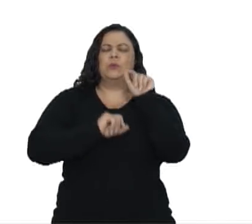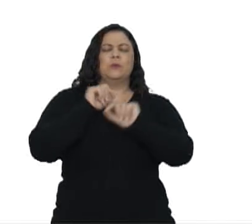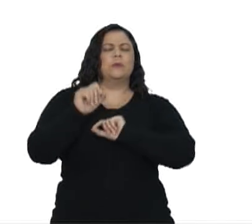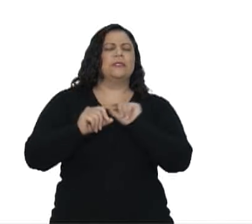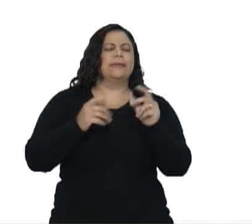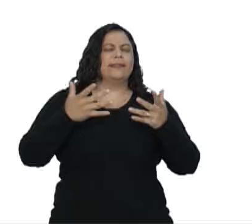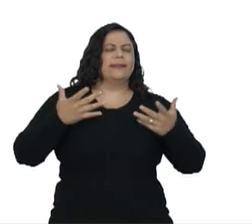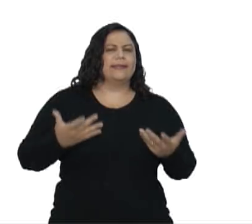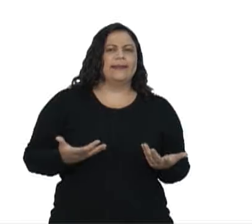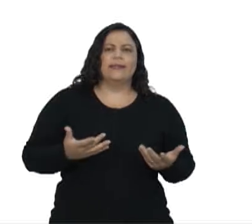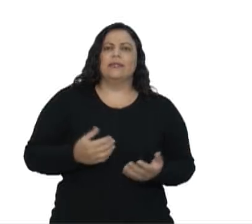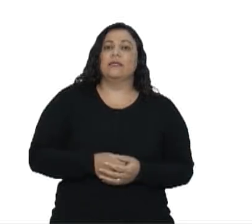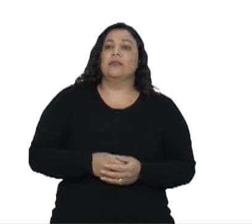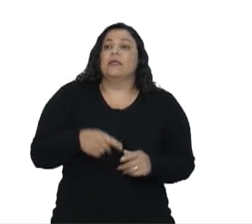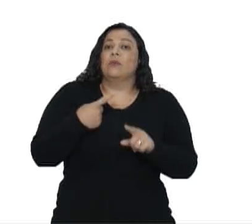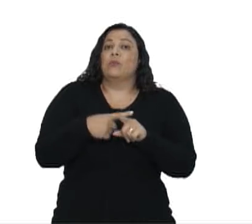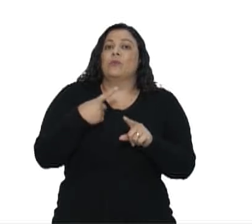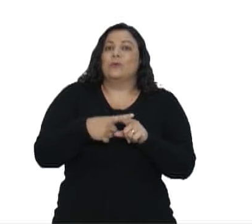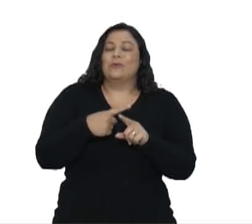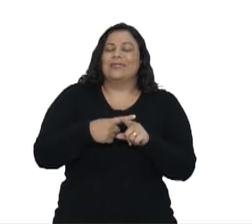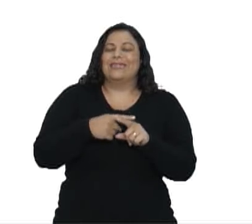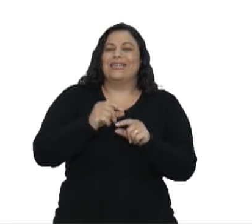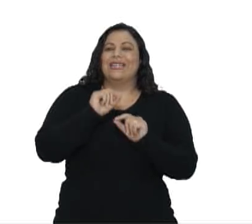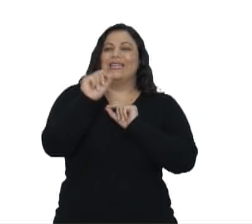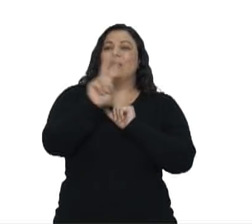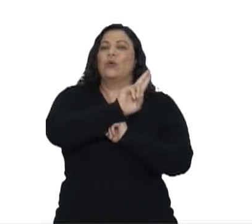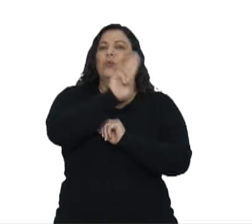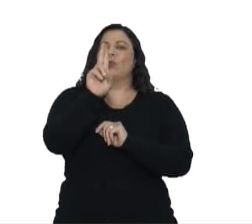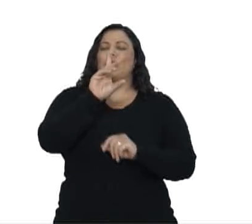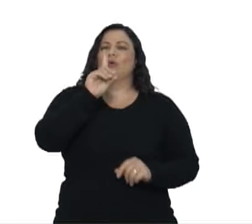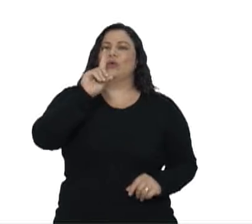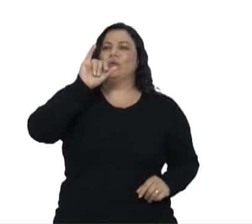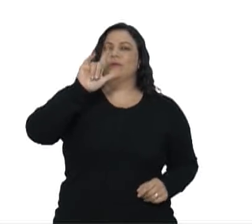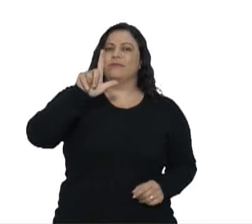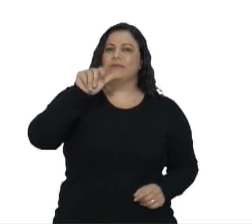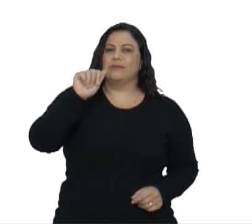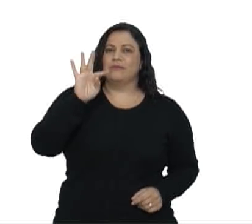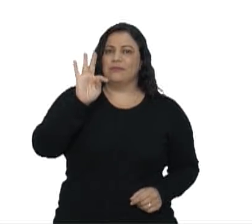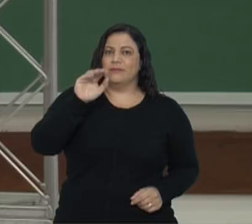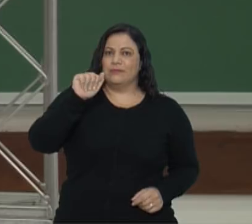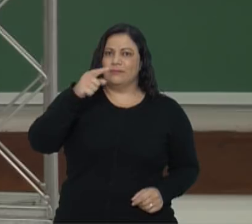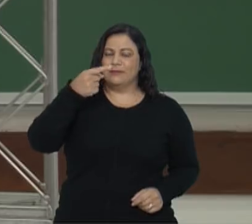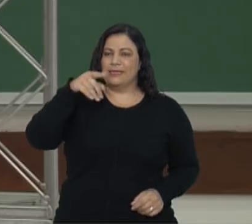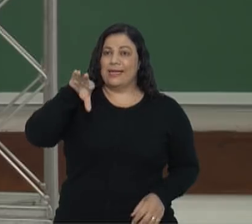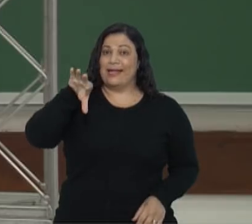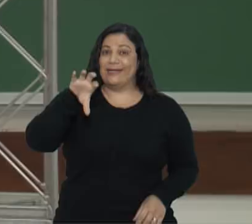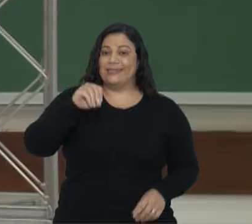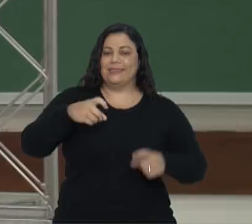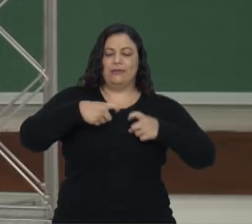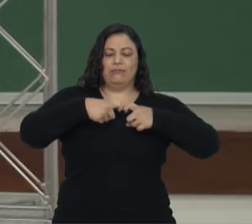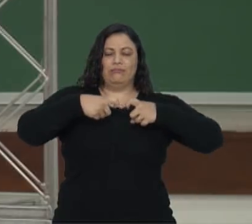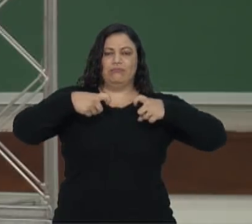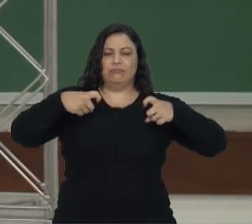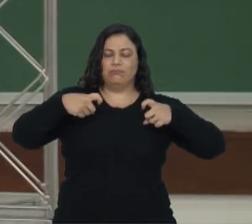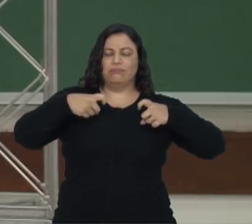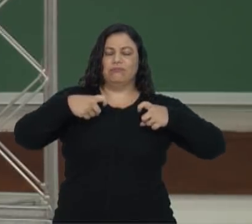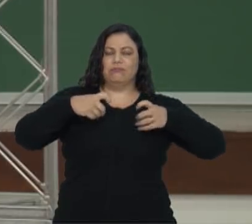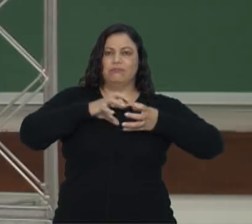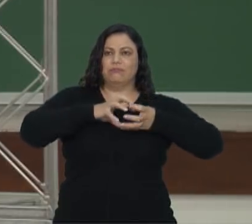resposta é porque ocorreu o que nós chamamos de dilatação térmica. Lembra que na aula passada nós falamos